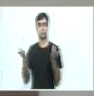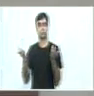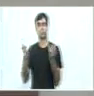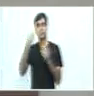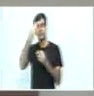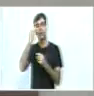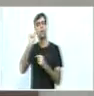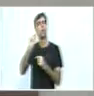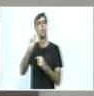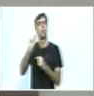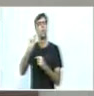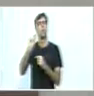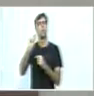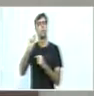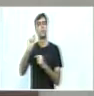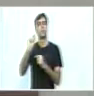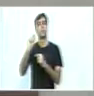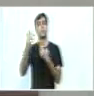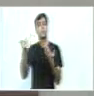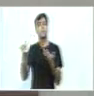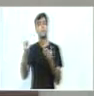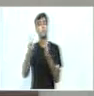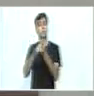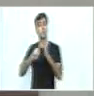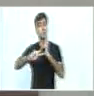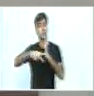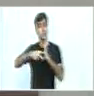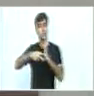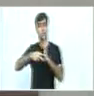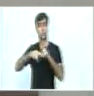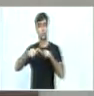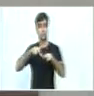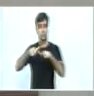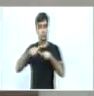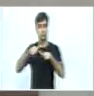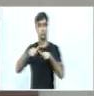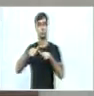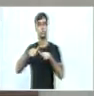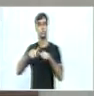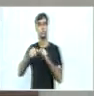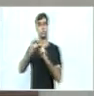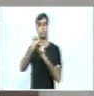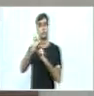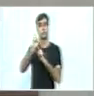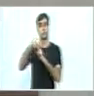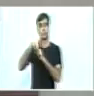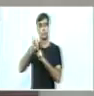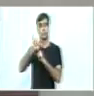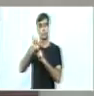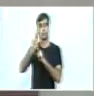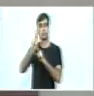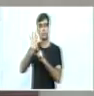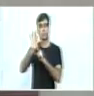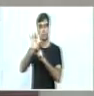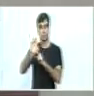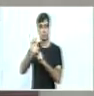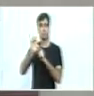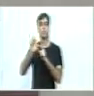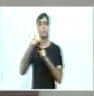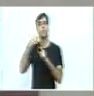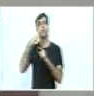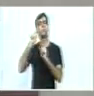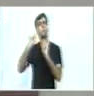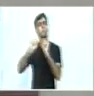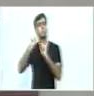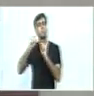de tal maneira que o próprio Sindicato dos Trabalhadores, o Sindiut, num coletivo com o